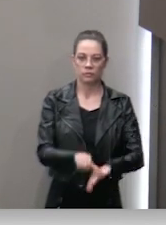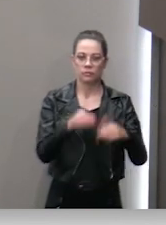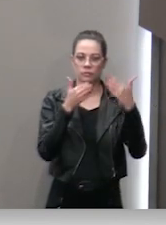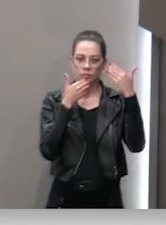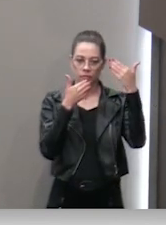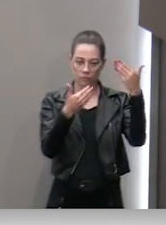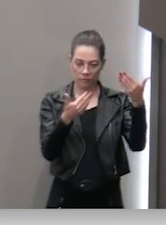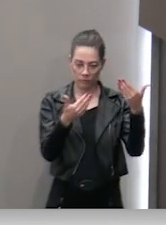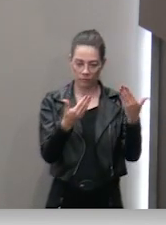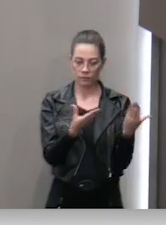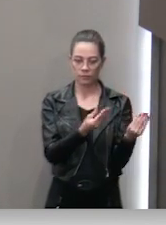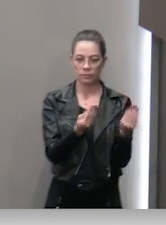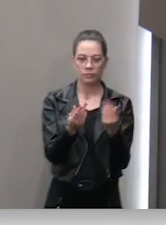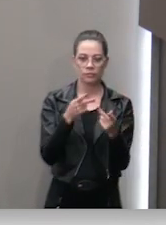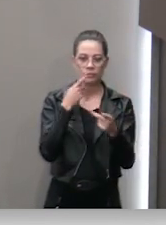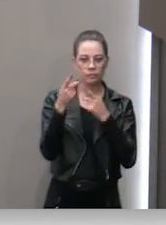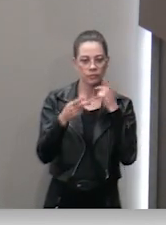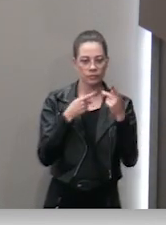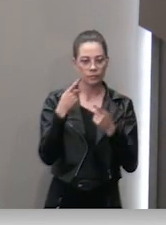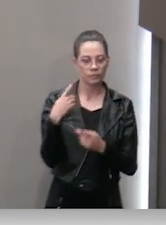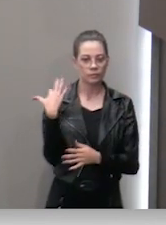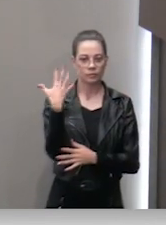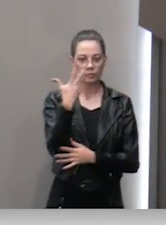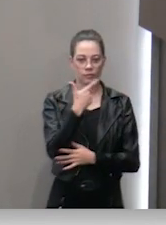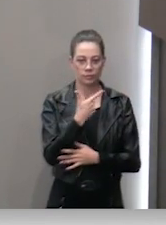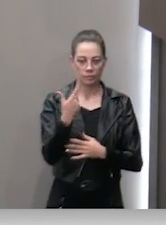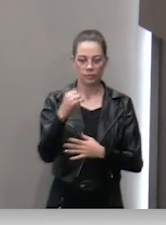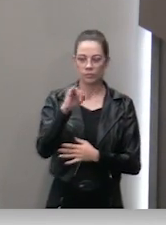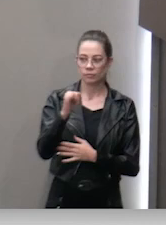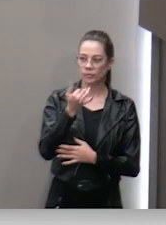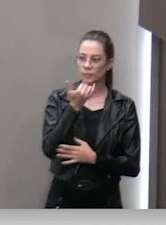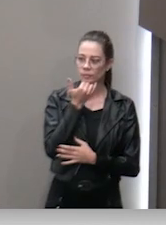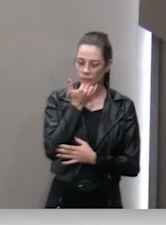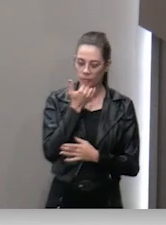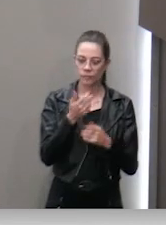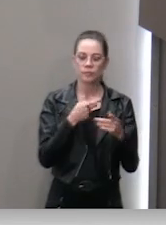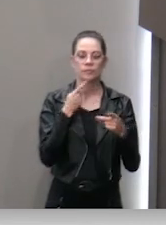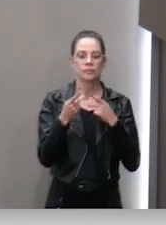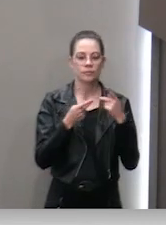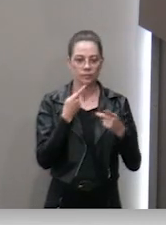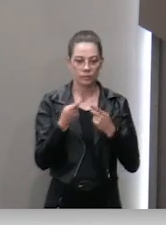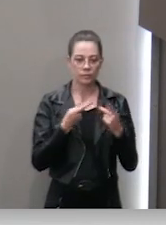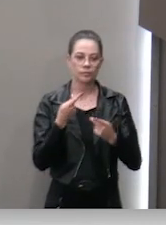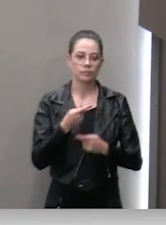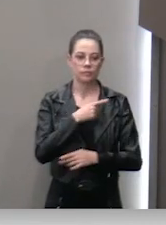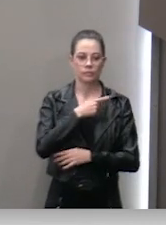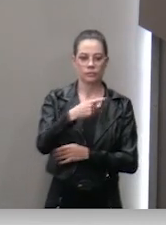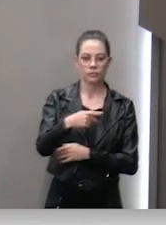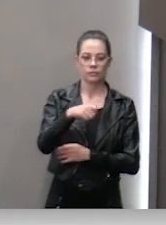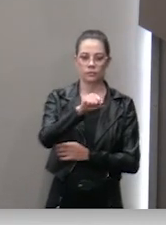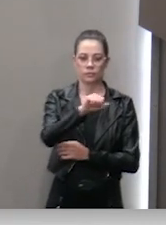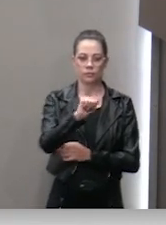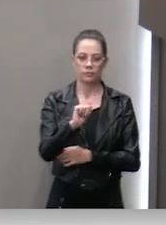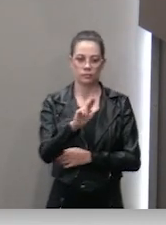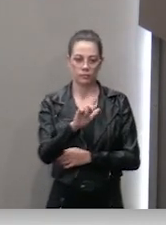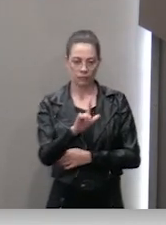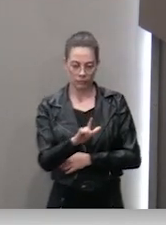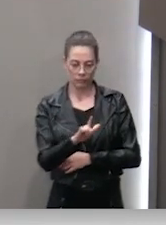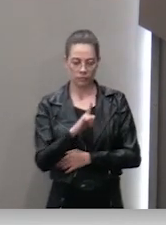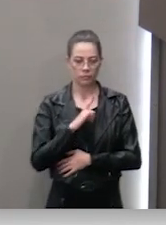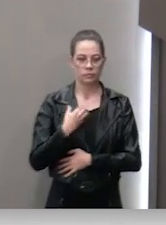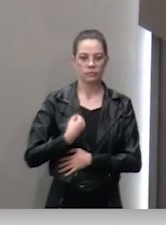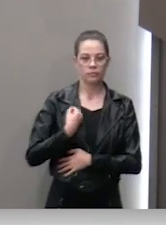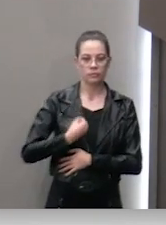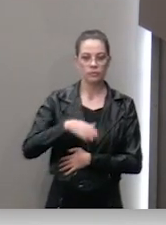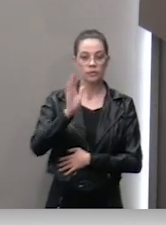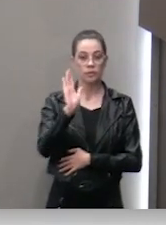Agradecemos essas belas e justas palavras ao nosso presidente Saul Spinelli e,